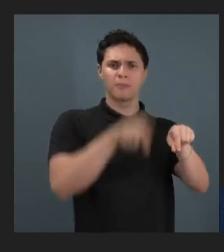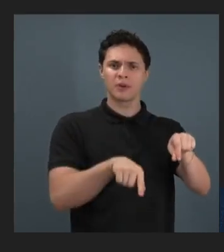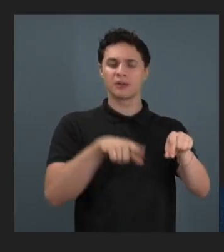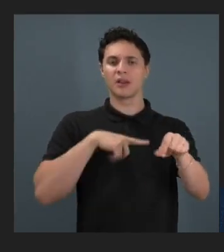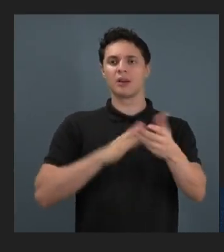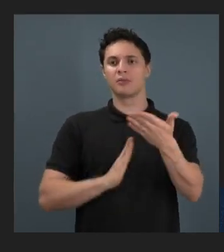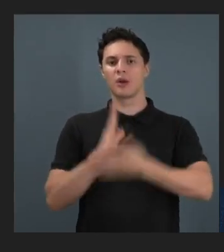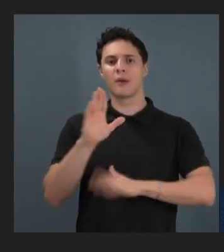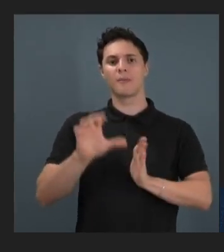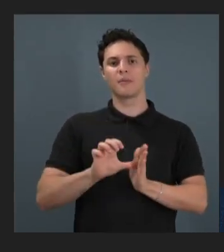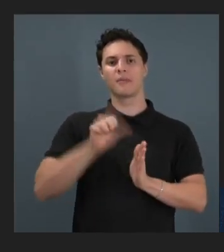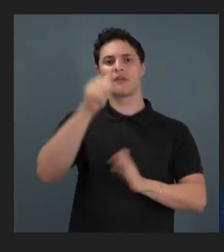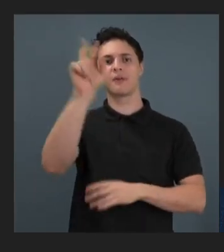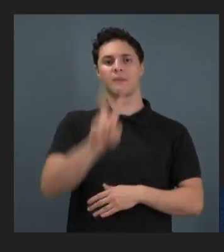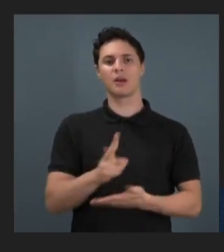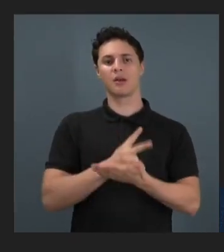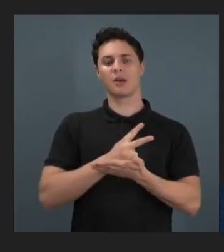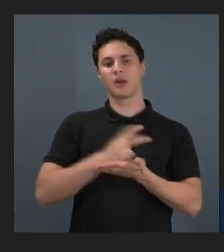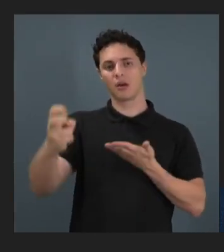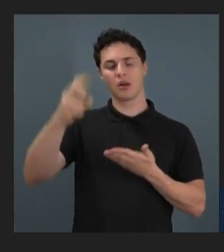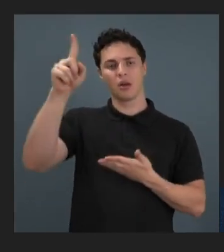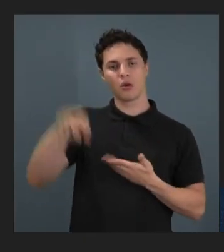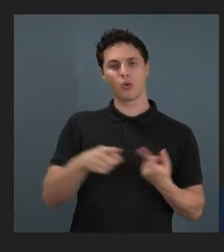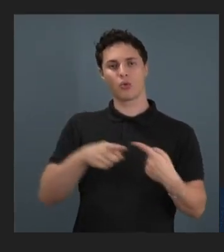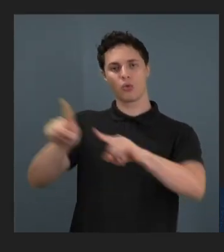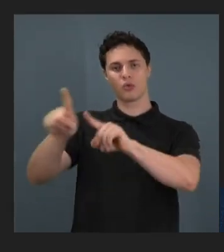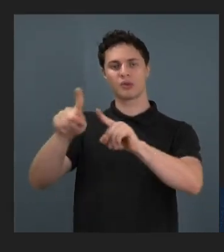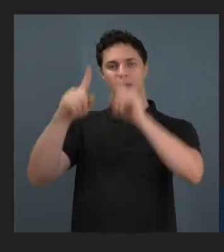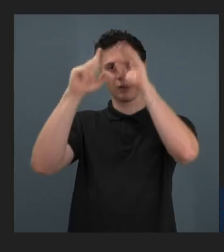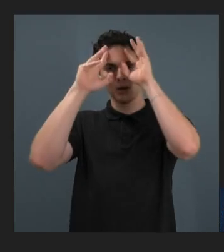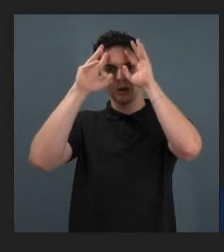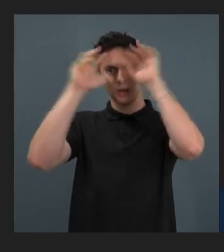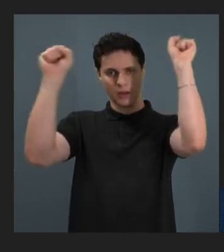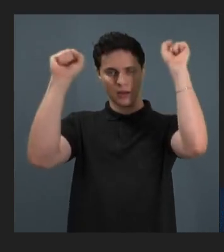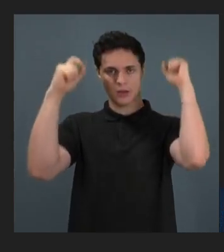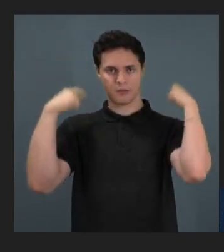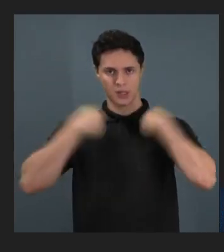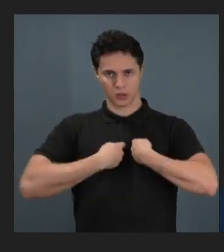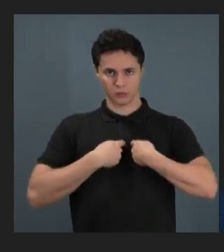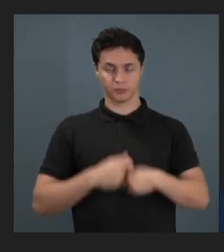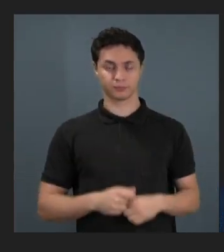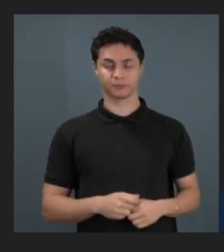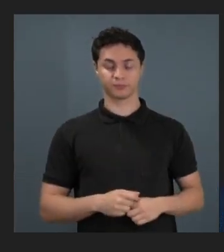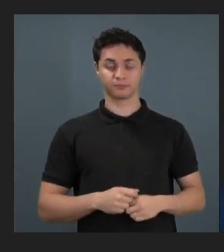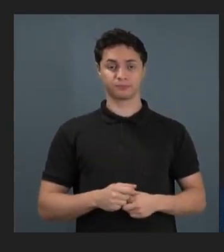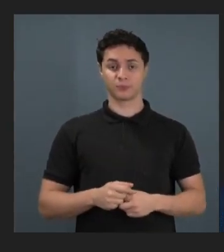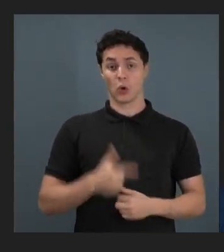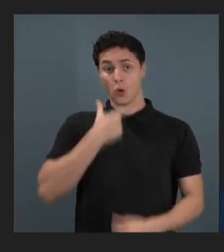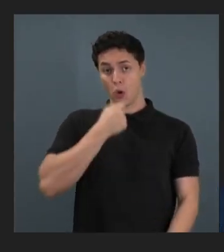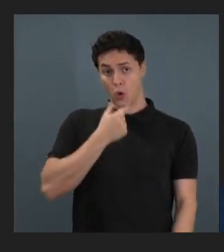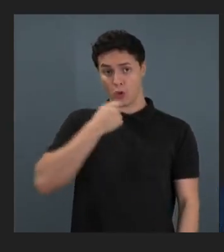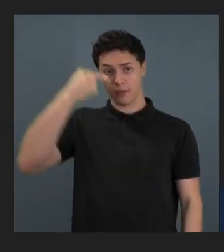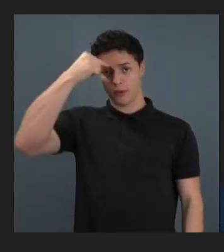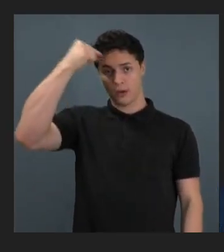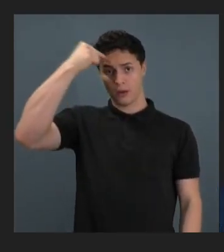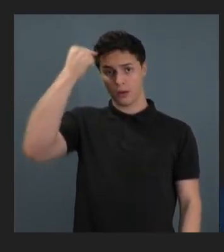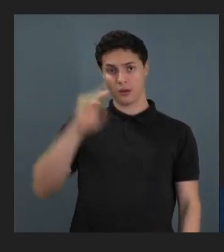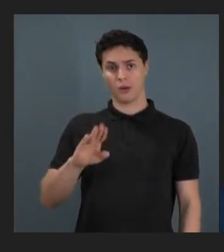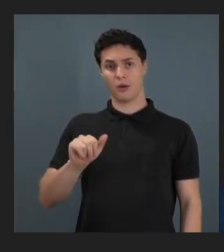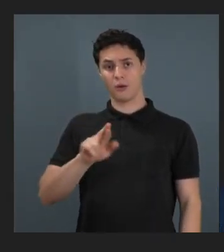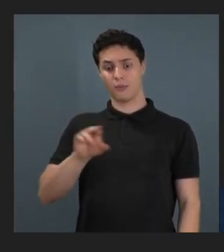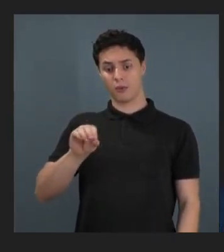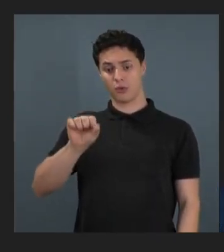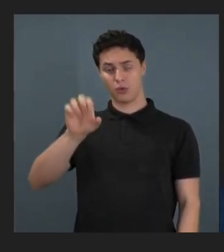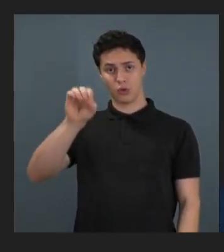impeachment de um ministro do STF. Apesar de todo esse ativismo, Barroso é o número 2